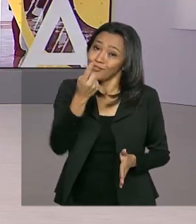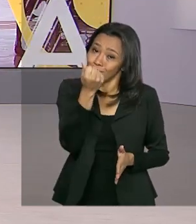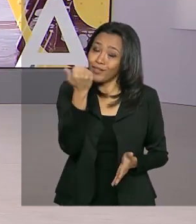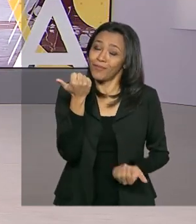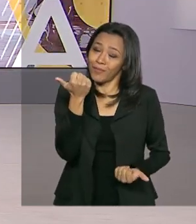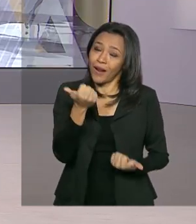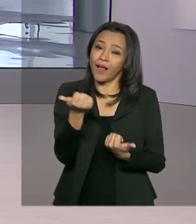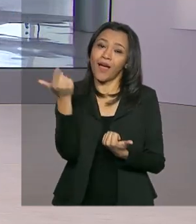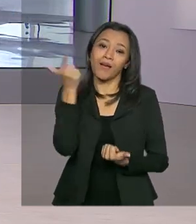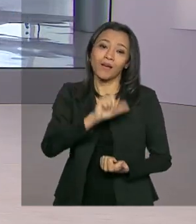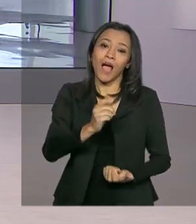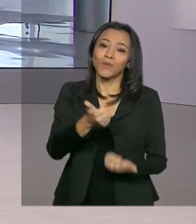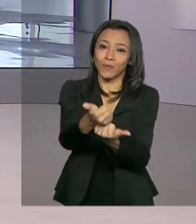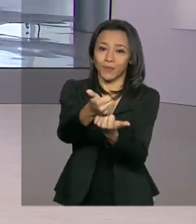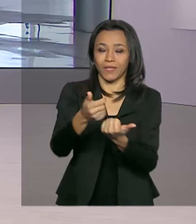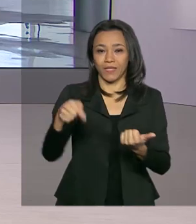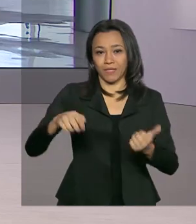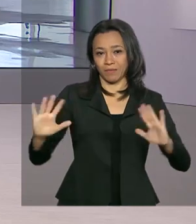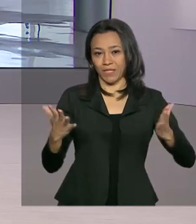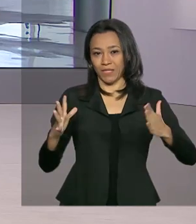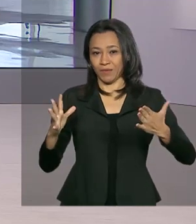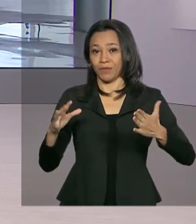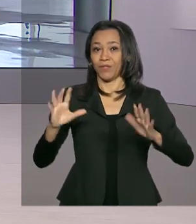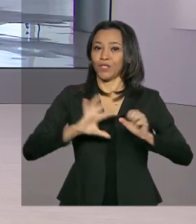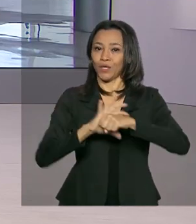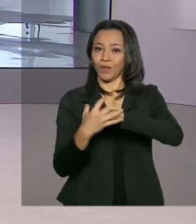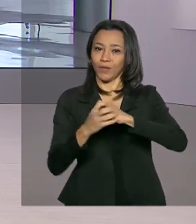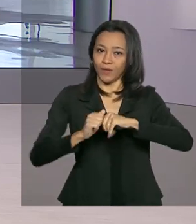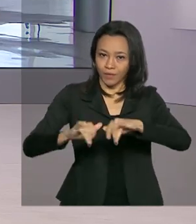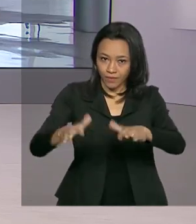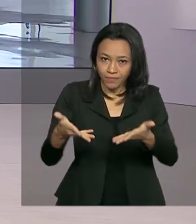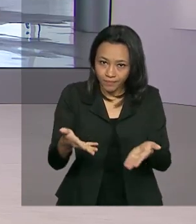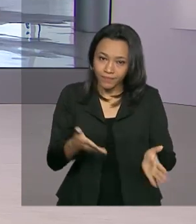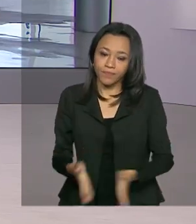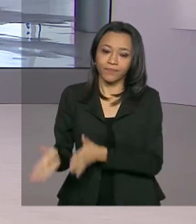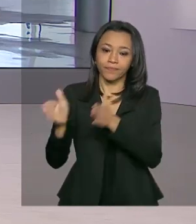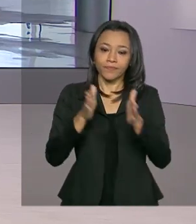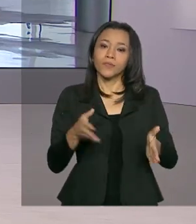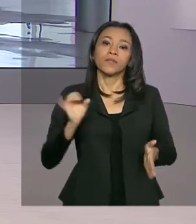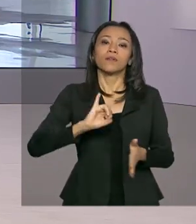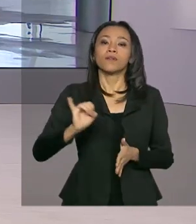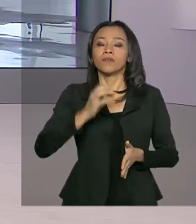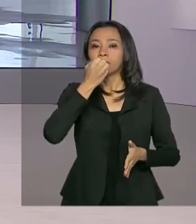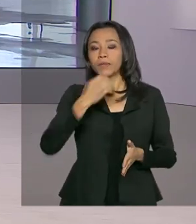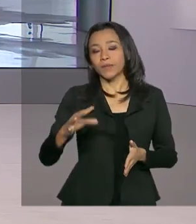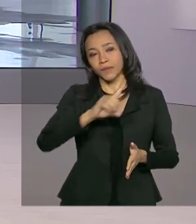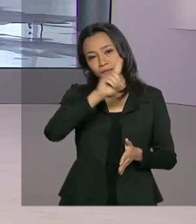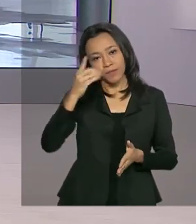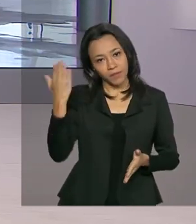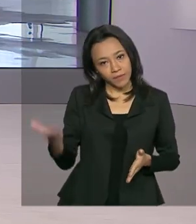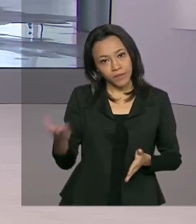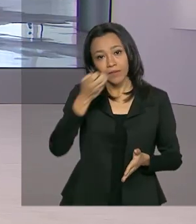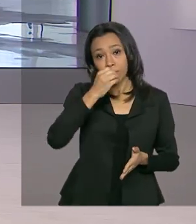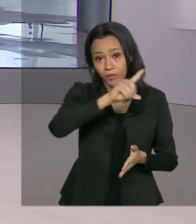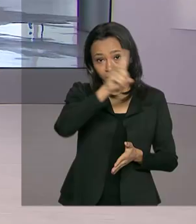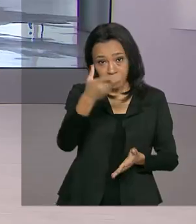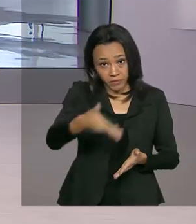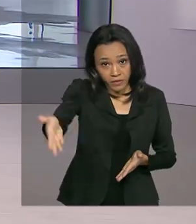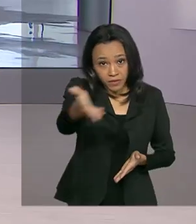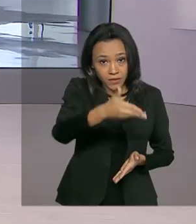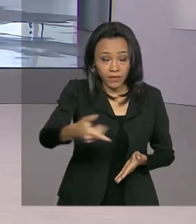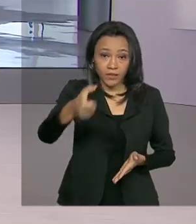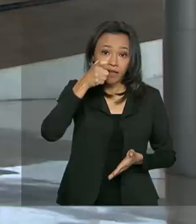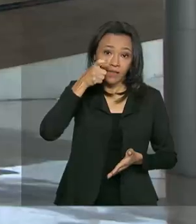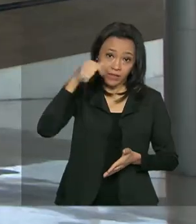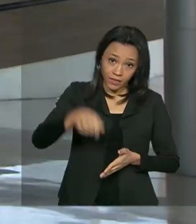Vamos saber os detalhes então com Luciana Collares de Holanda. Lu, bom dia. Oi Renata, bom dia para você, bom dia para você que acompanha a TV Brasil.